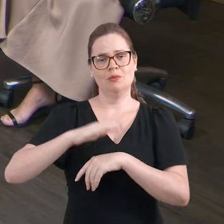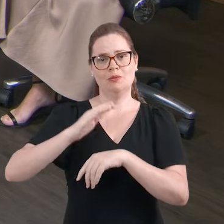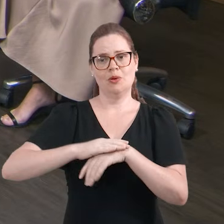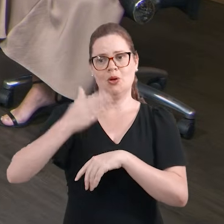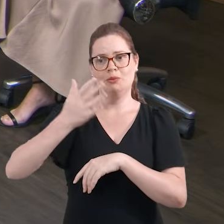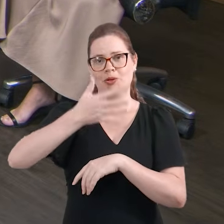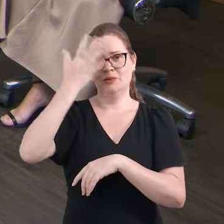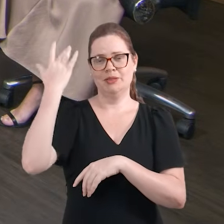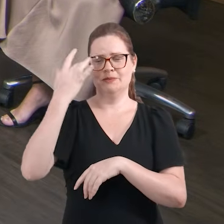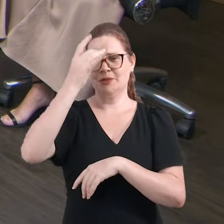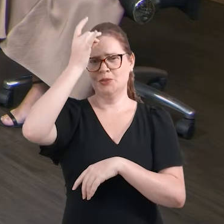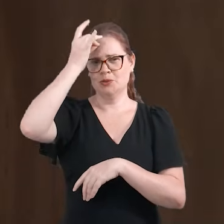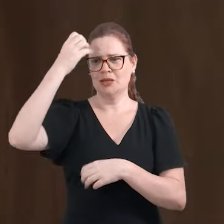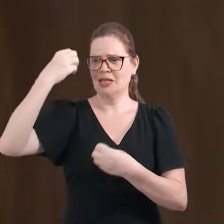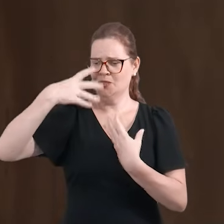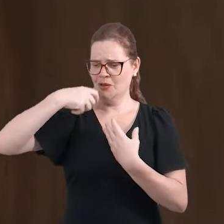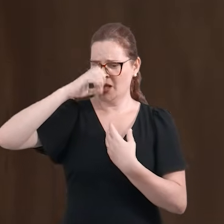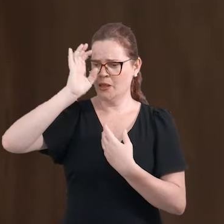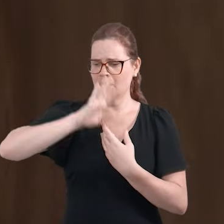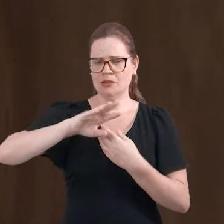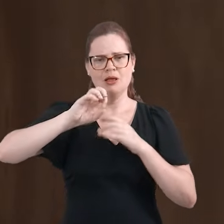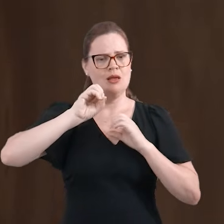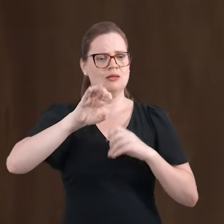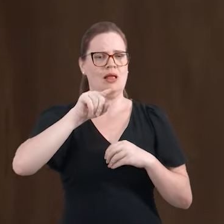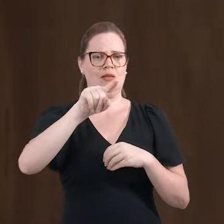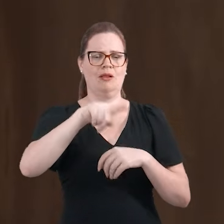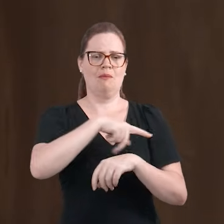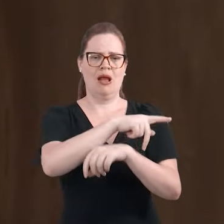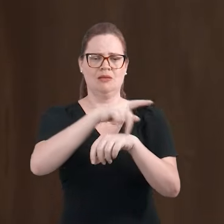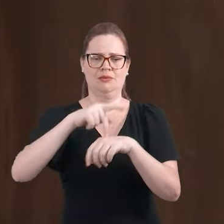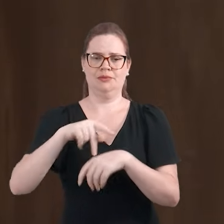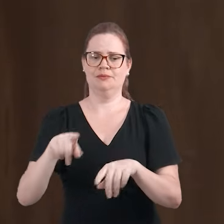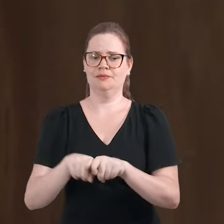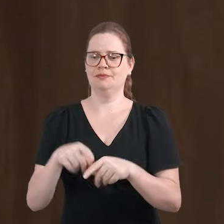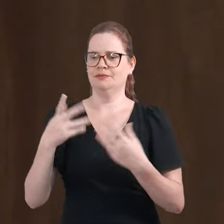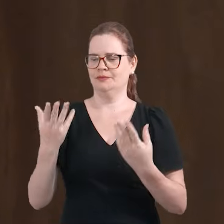foi colocada é a mesma. E aquilo que a Laura respondeu,